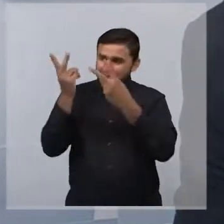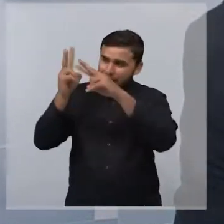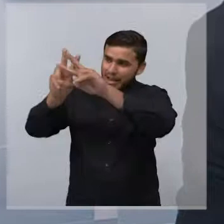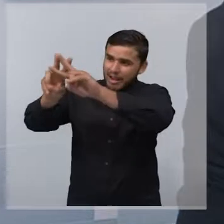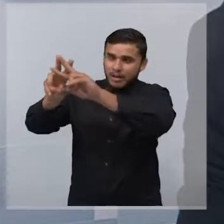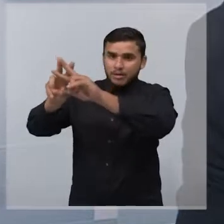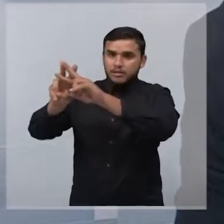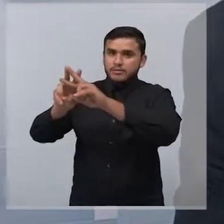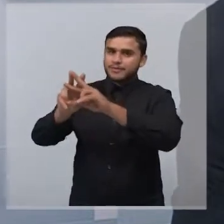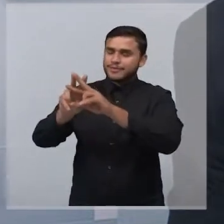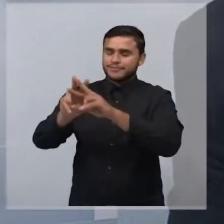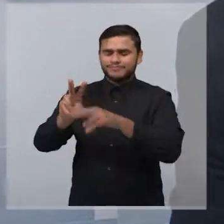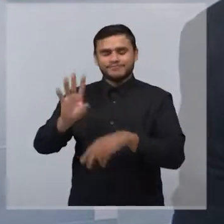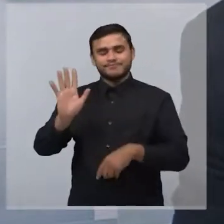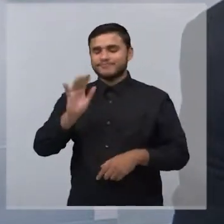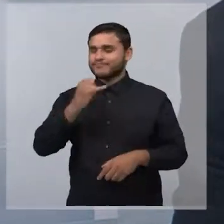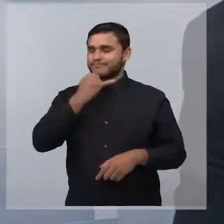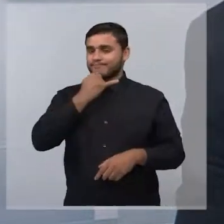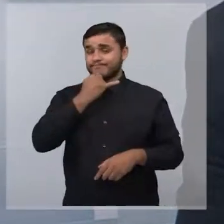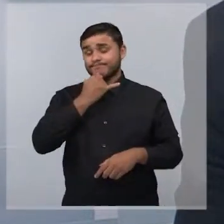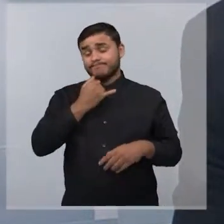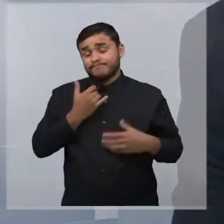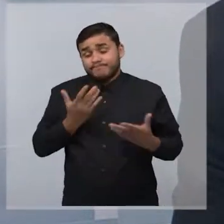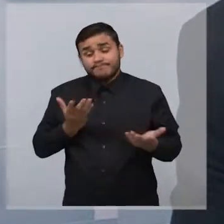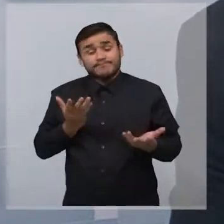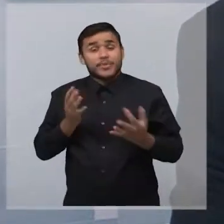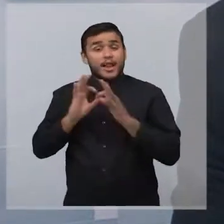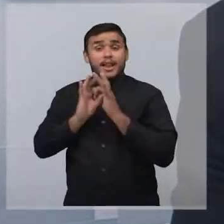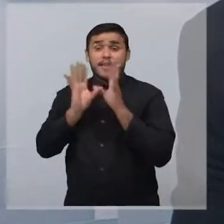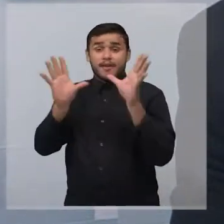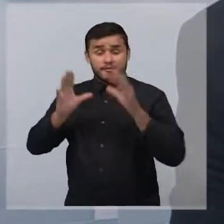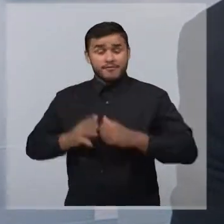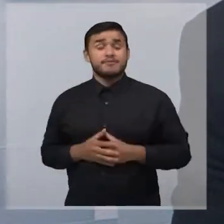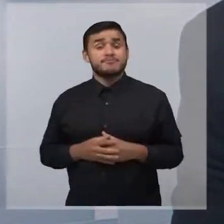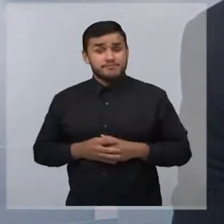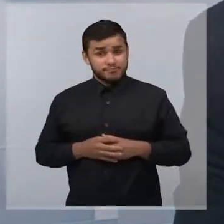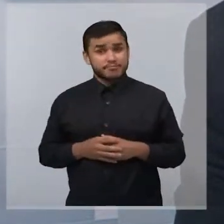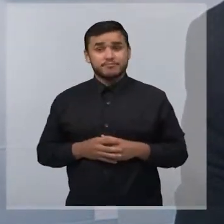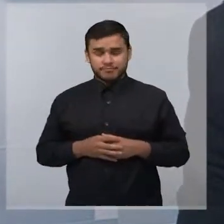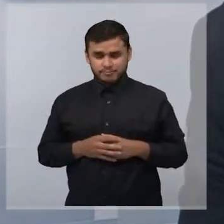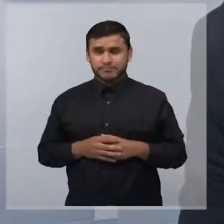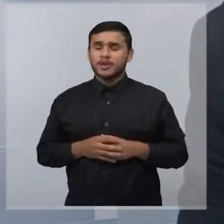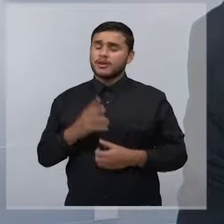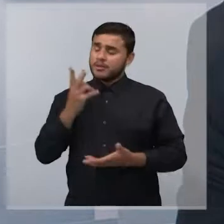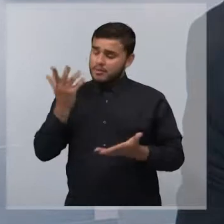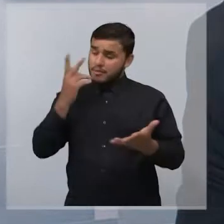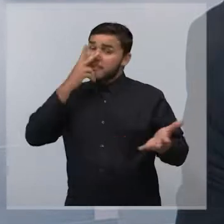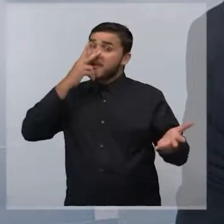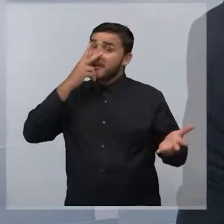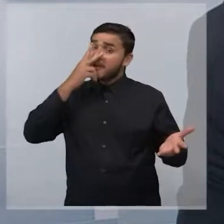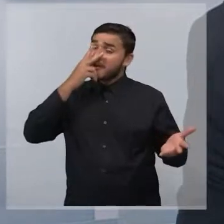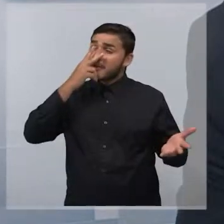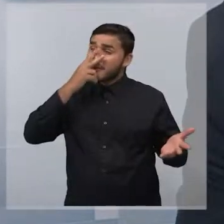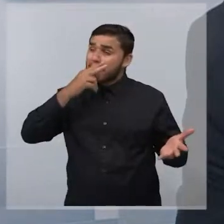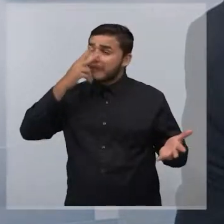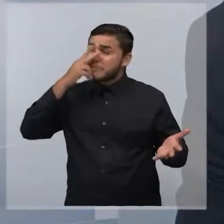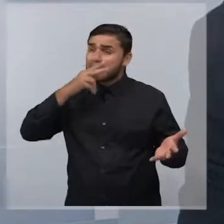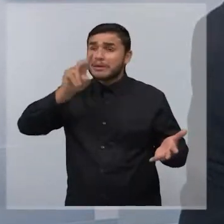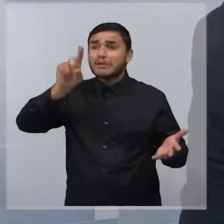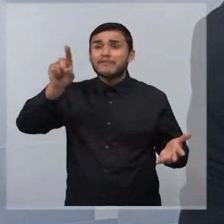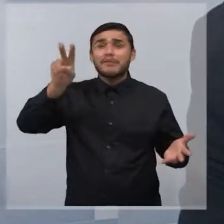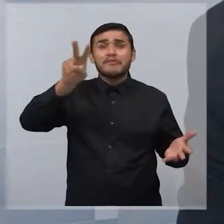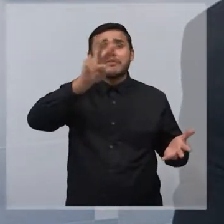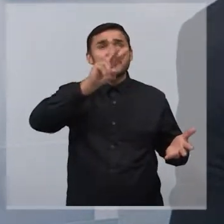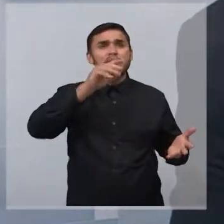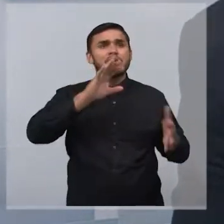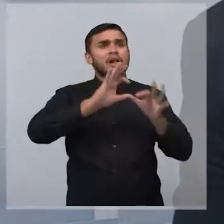Não. Aliás, infelizmente, e se tratando, talvez por essa razão, é que a incidência dos crimes de